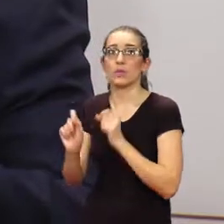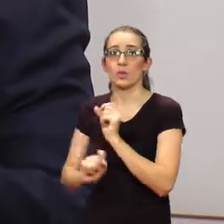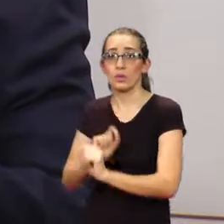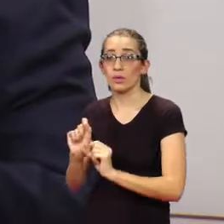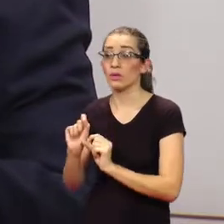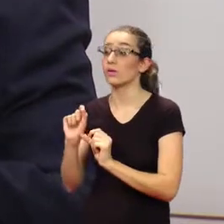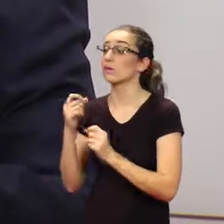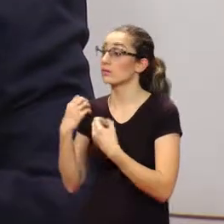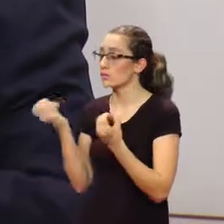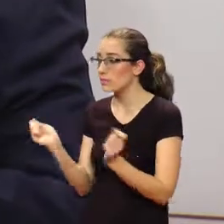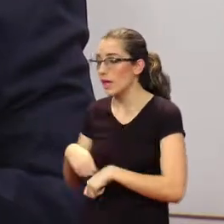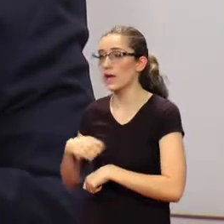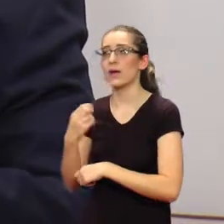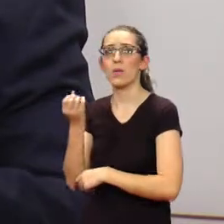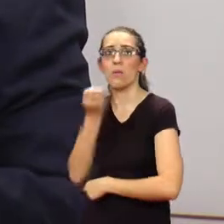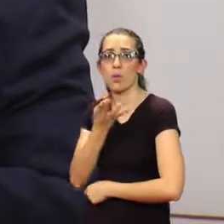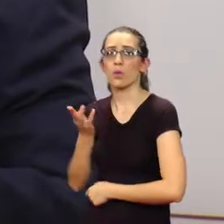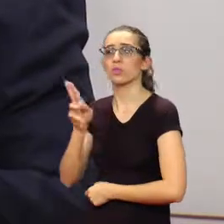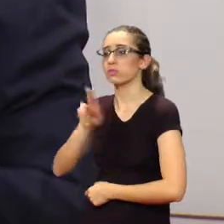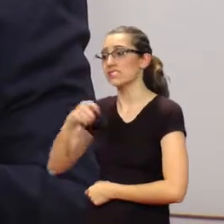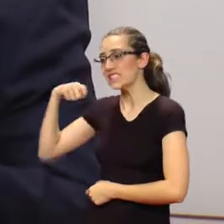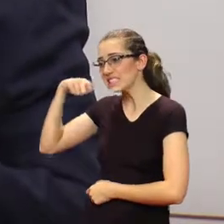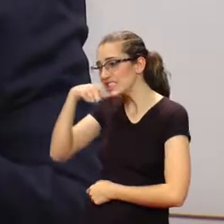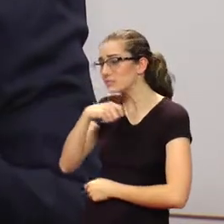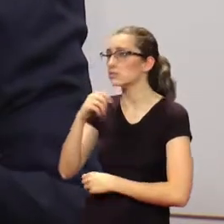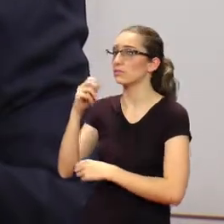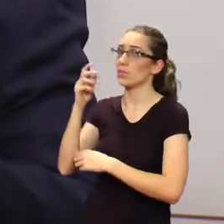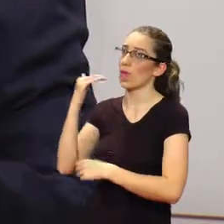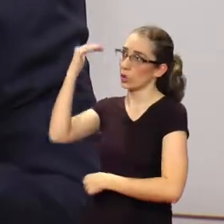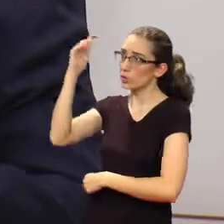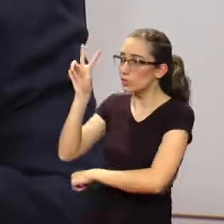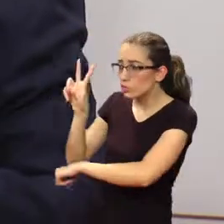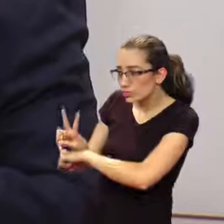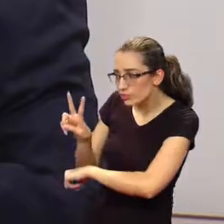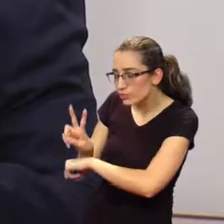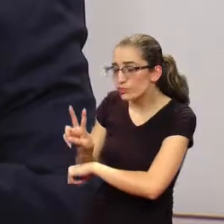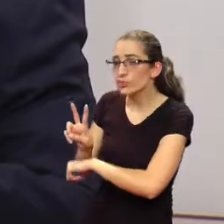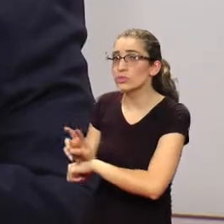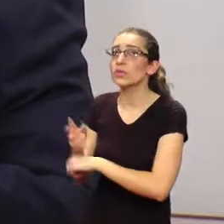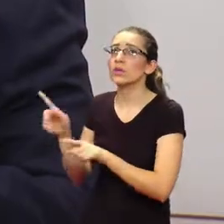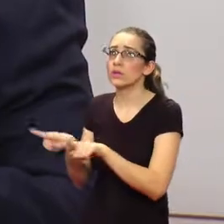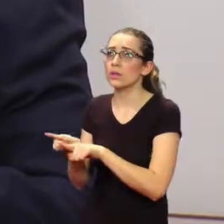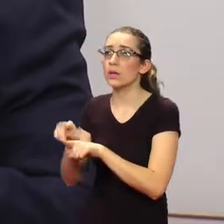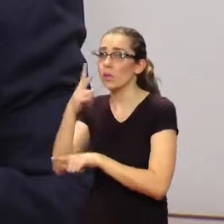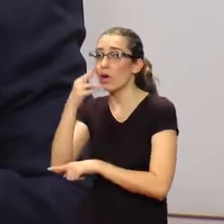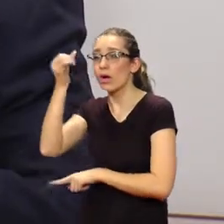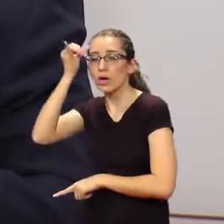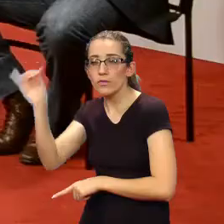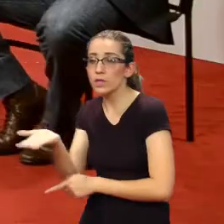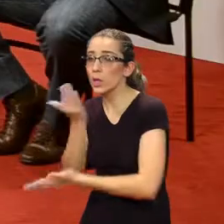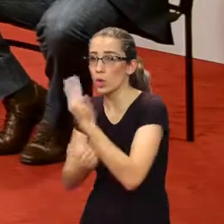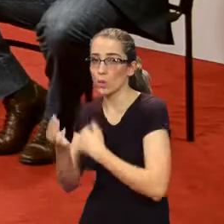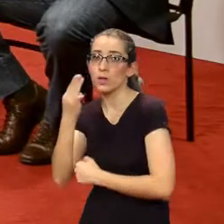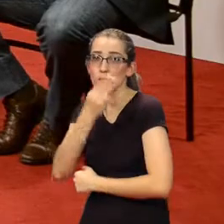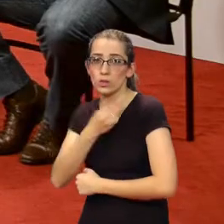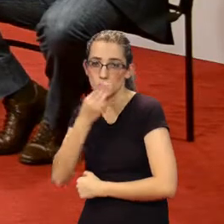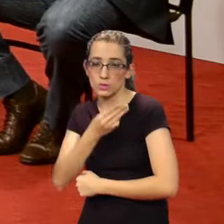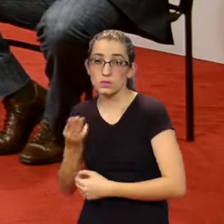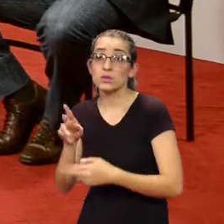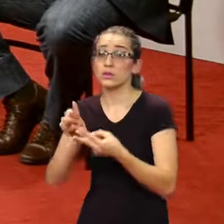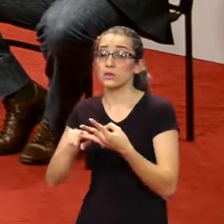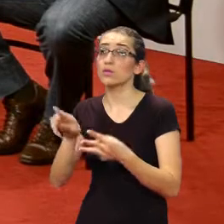da sacarose, uma boa higiene, né, uma higiene supervisionada por um adulto e o uso, né, concomitante da pasta